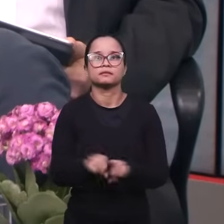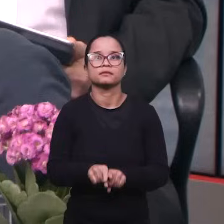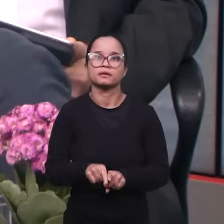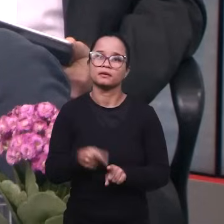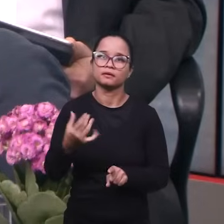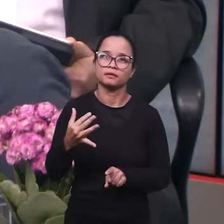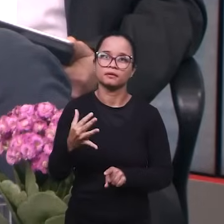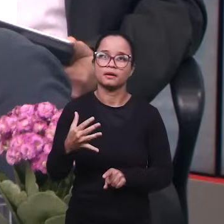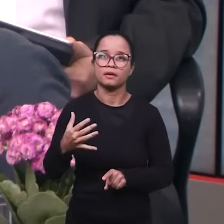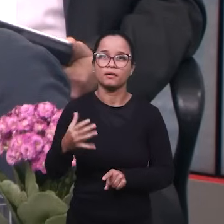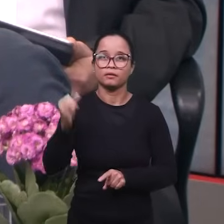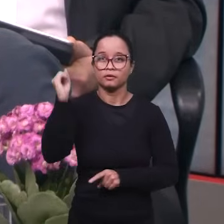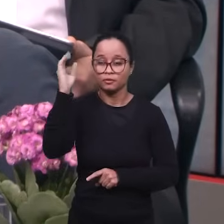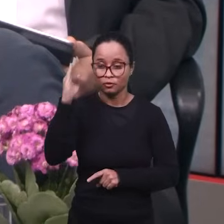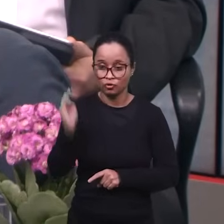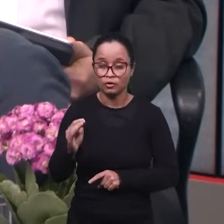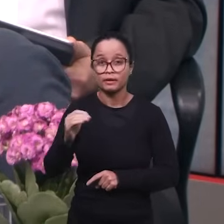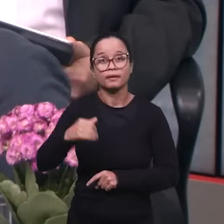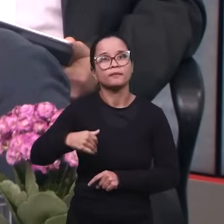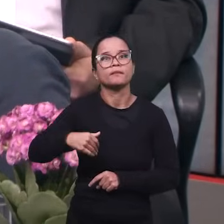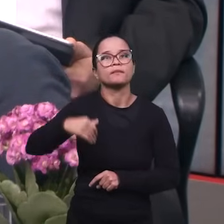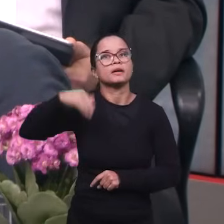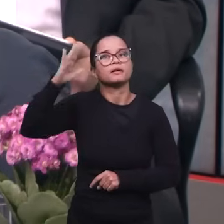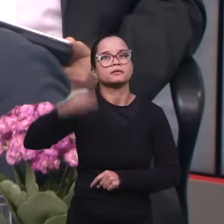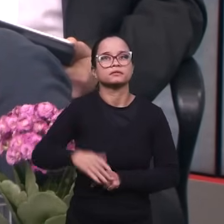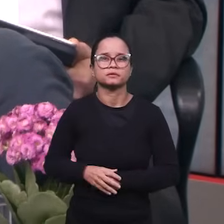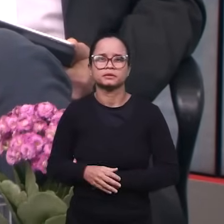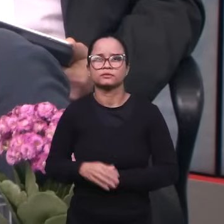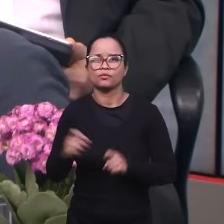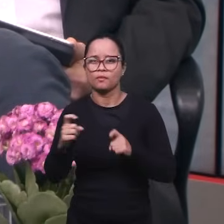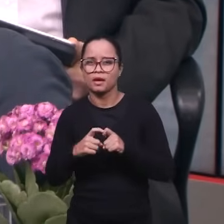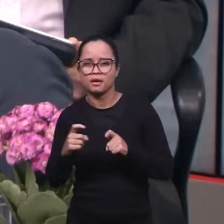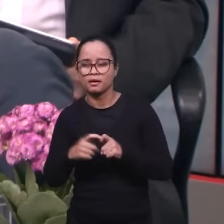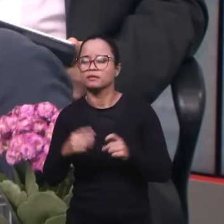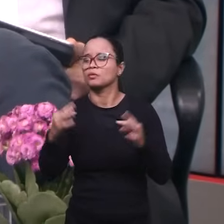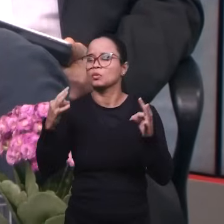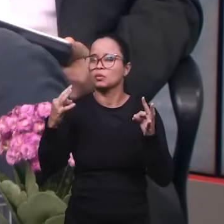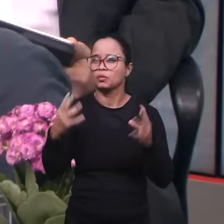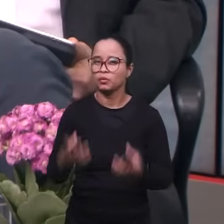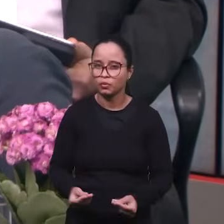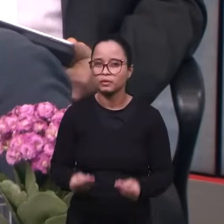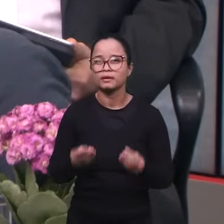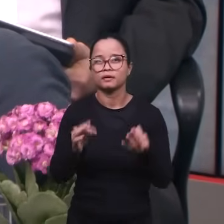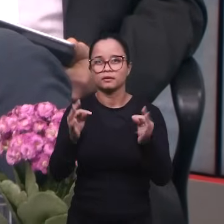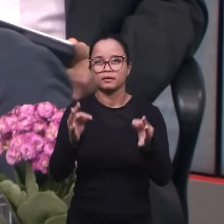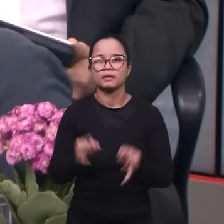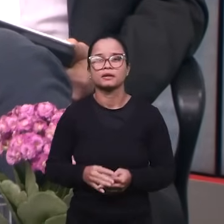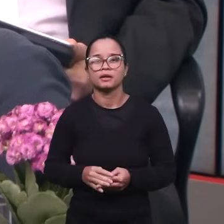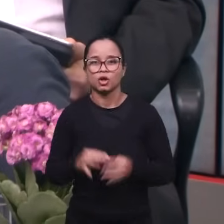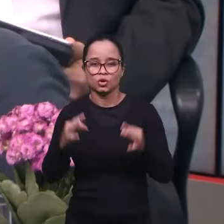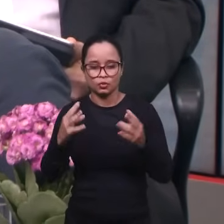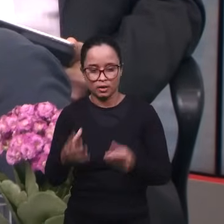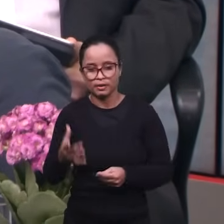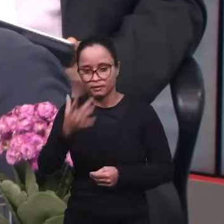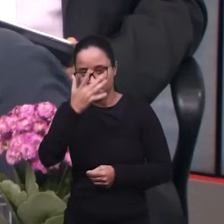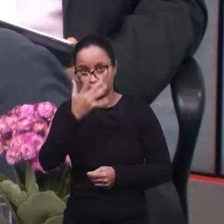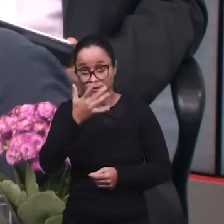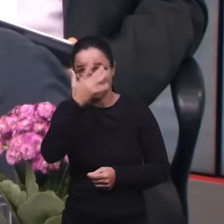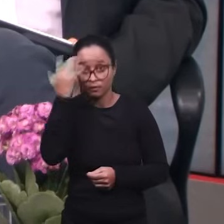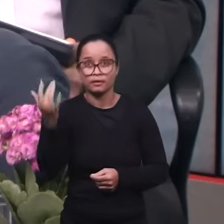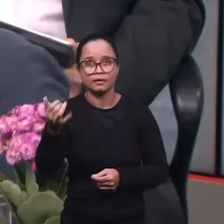também médio do brasileiro aumentou muito, a medicina está aí, os recursos, todo mundo está mais